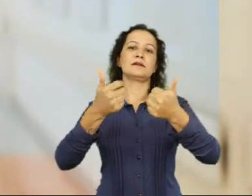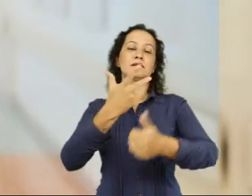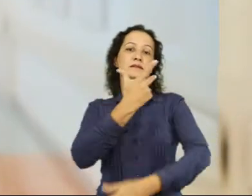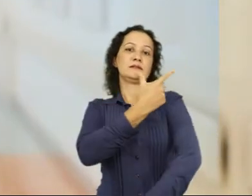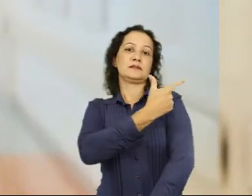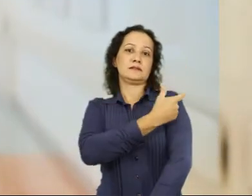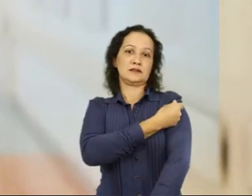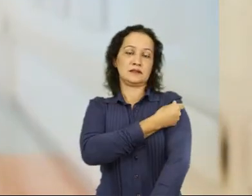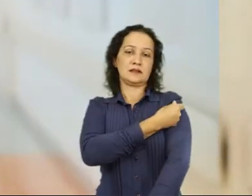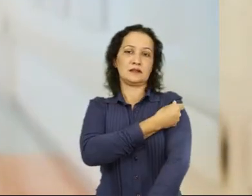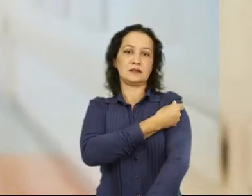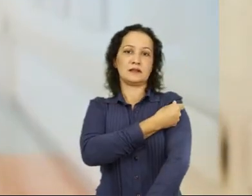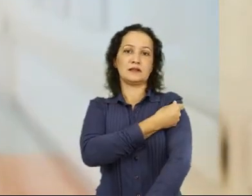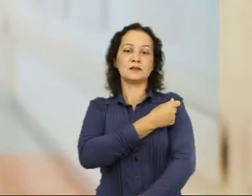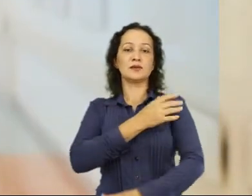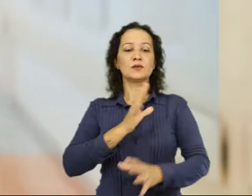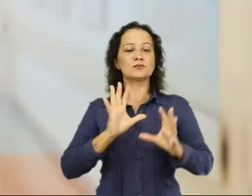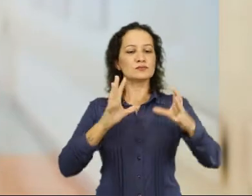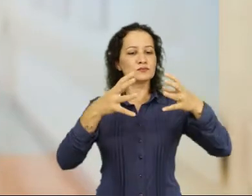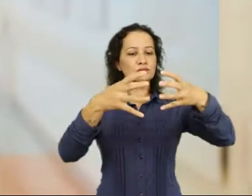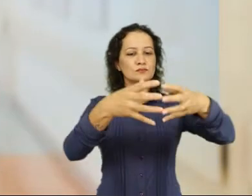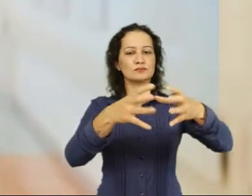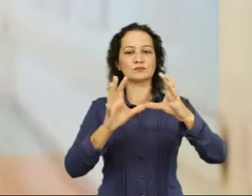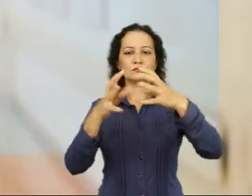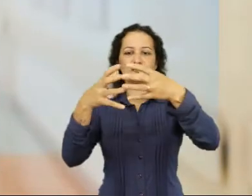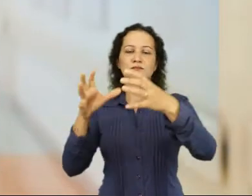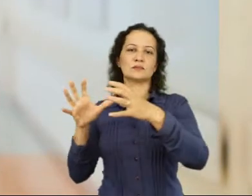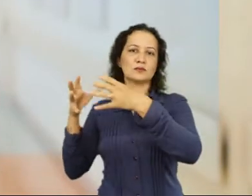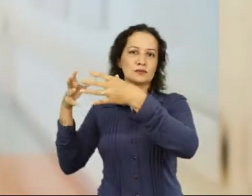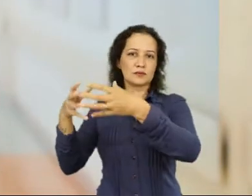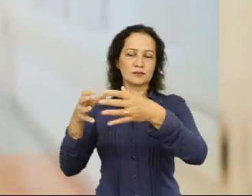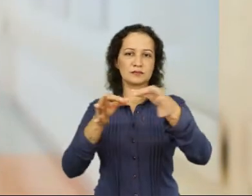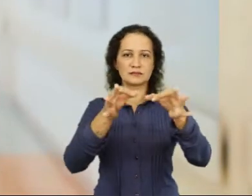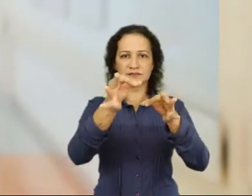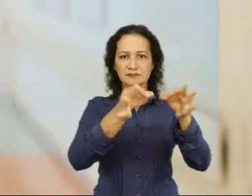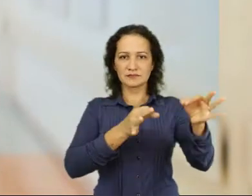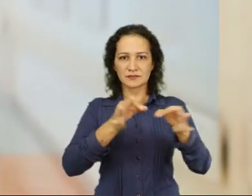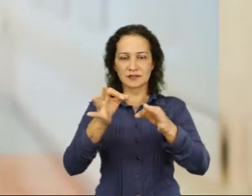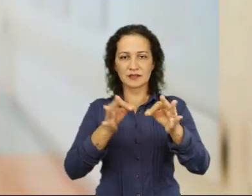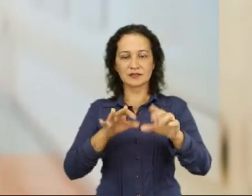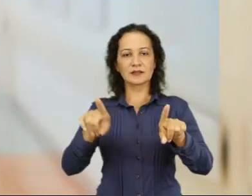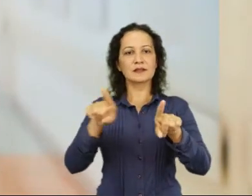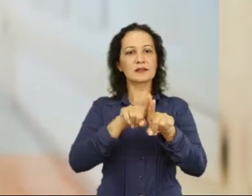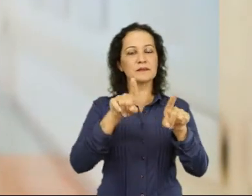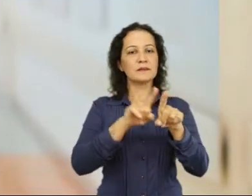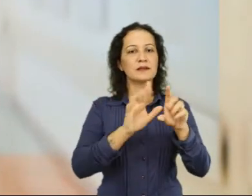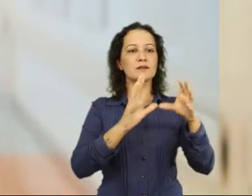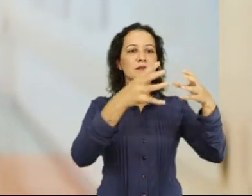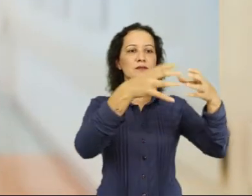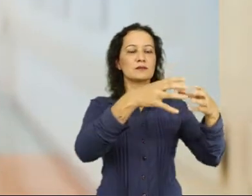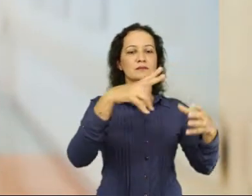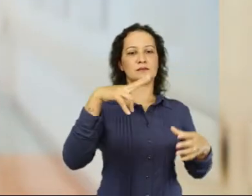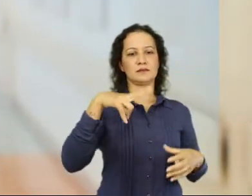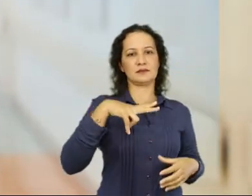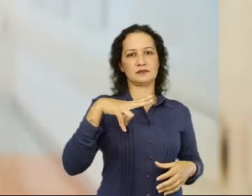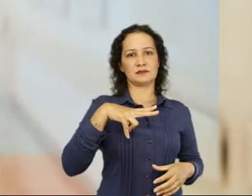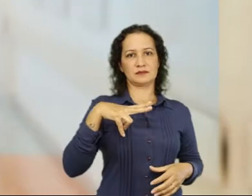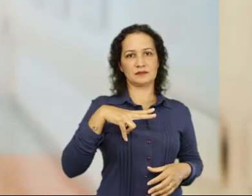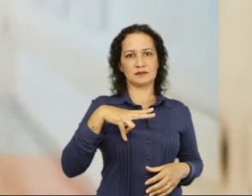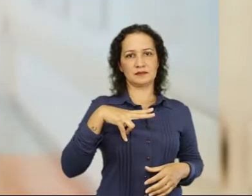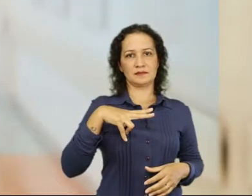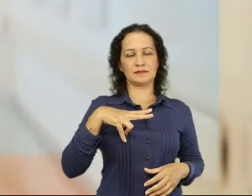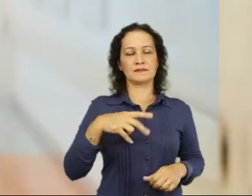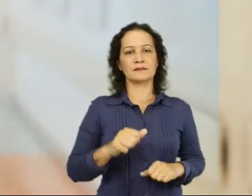com a gestão de toda a rede de frios do município e o gerenciamento das unidades particulares em relação à